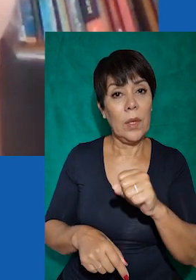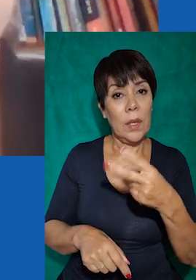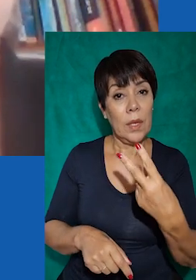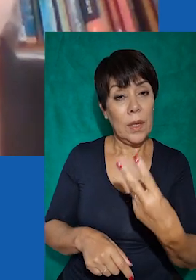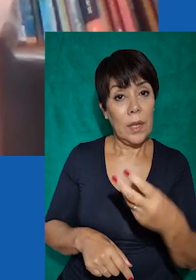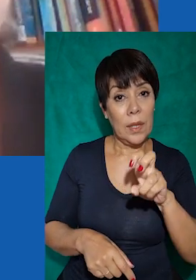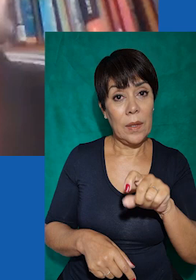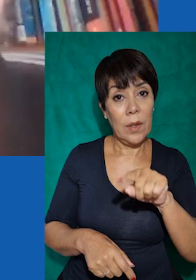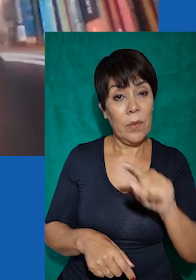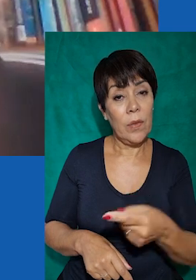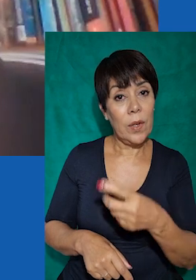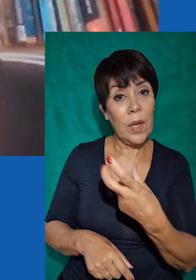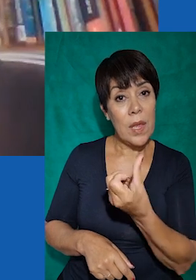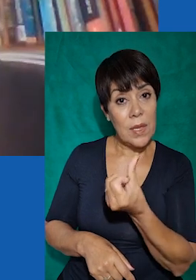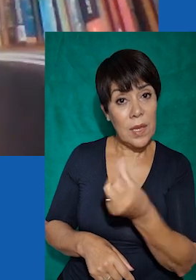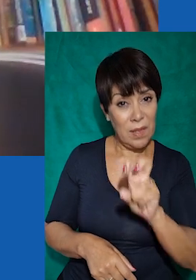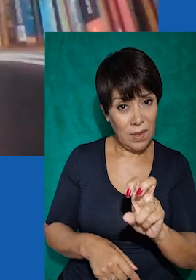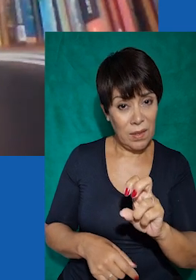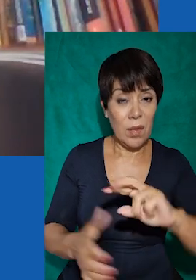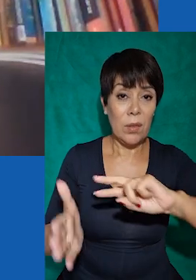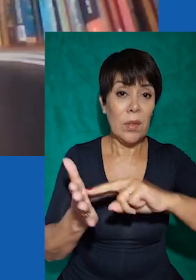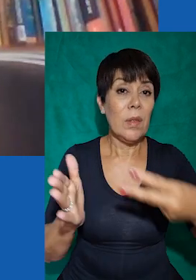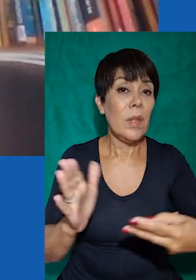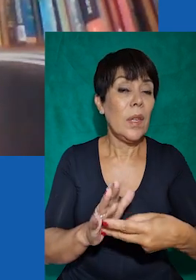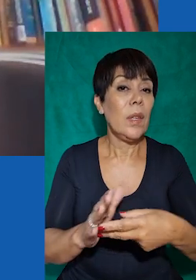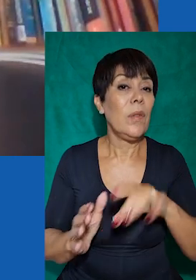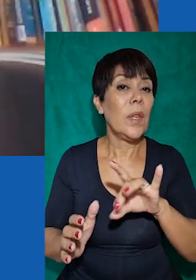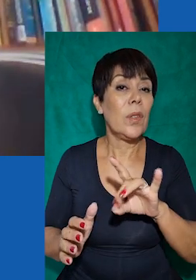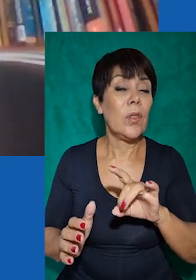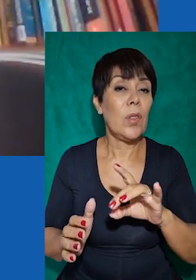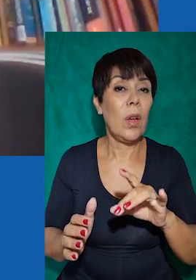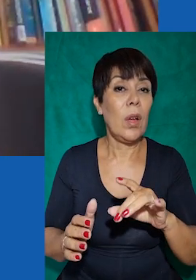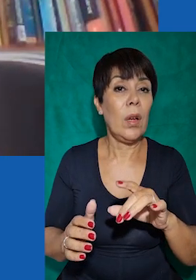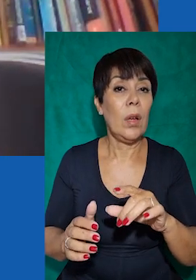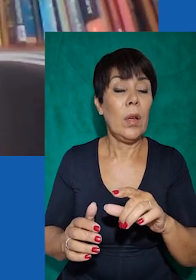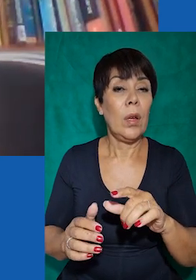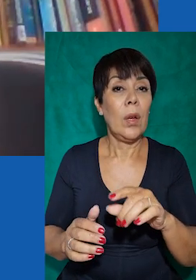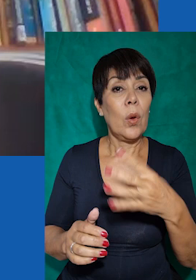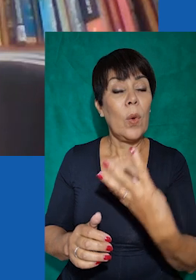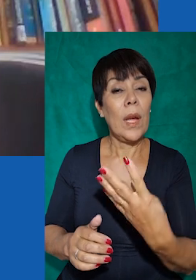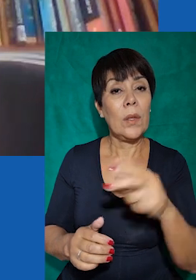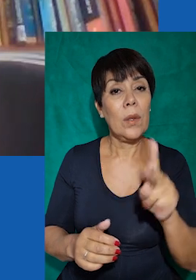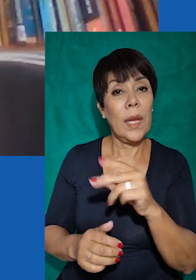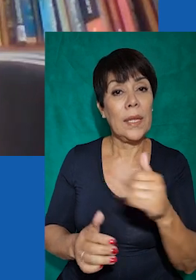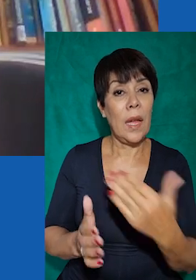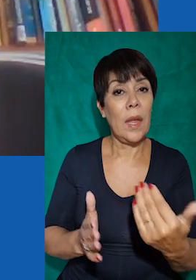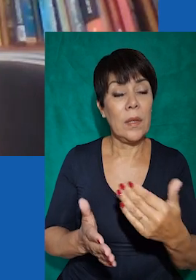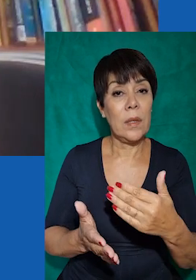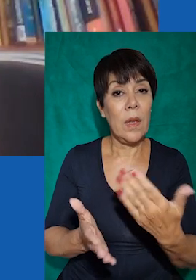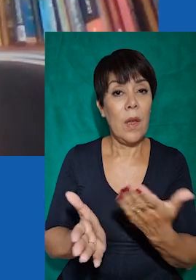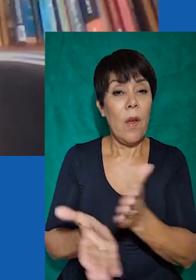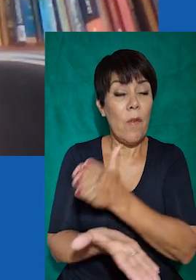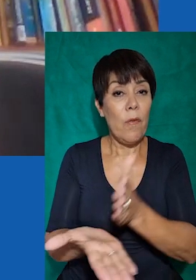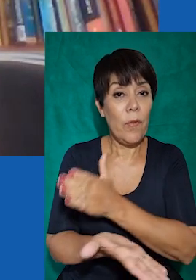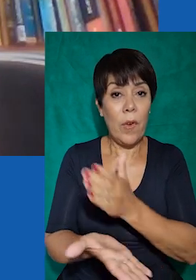hectares, 65. Isso significa que só ficaram de fora menos de 4 hectares que